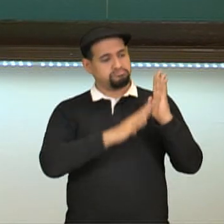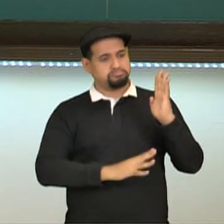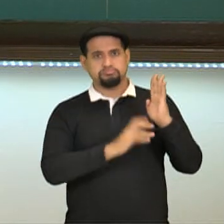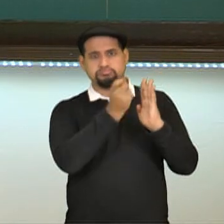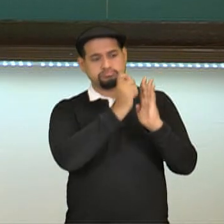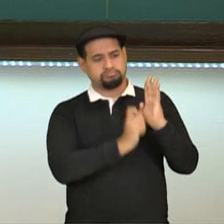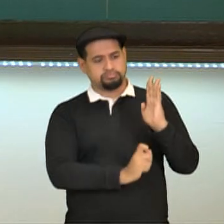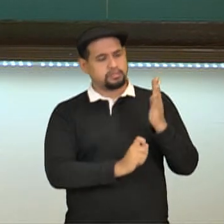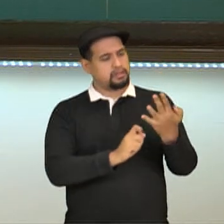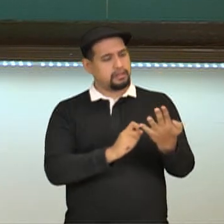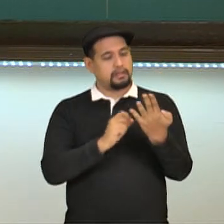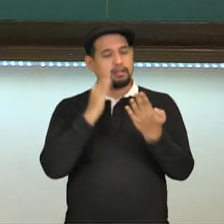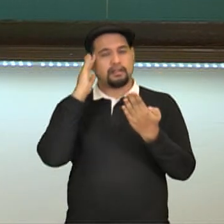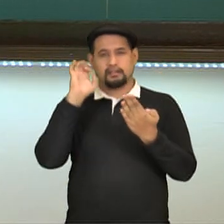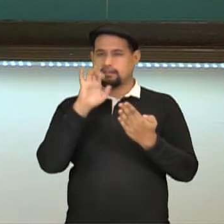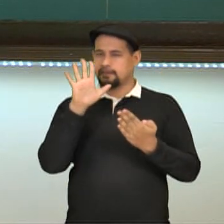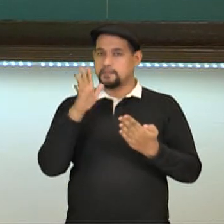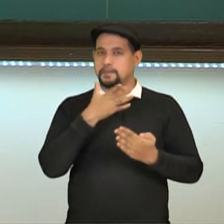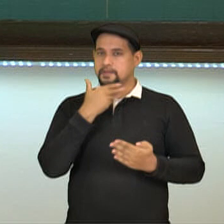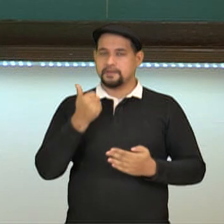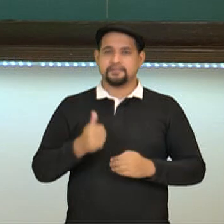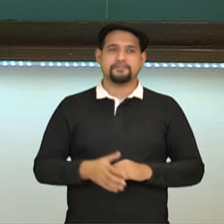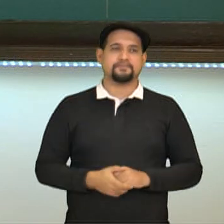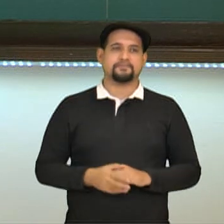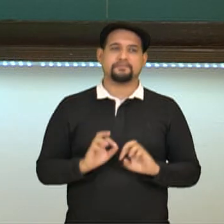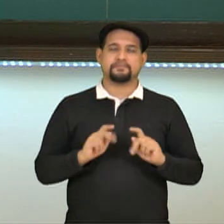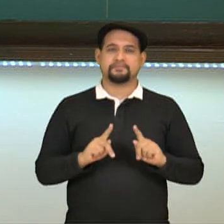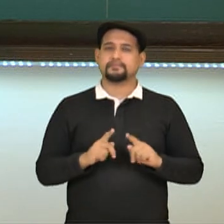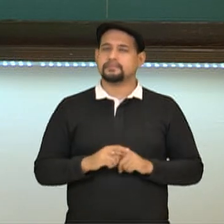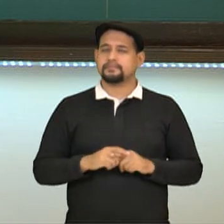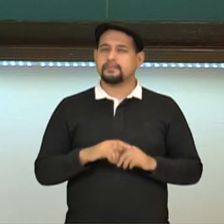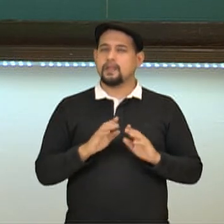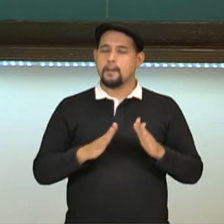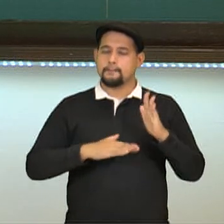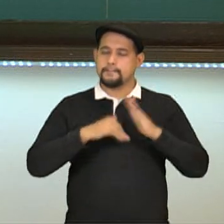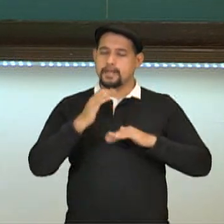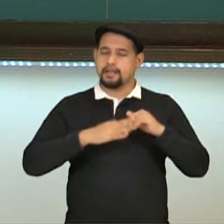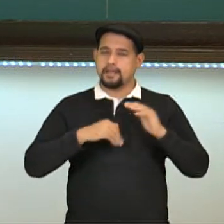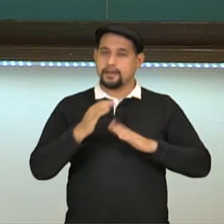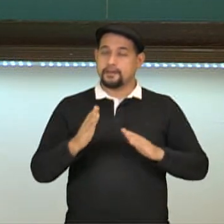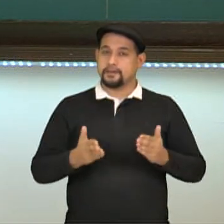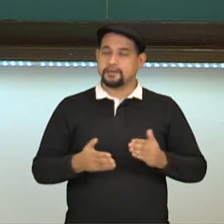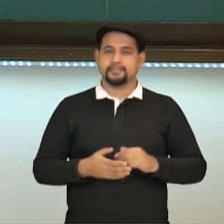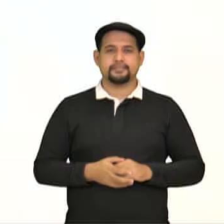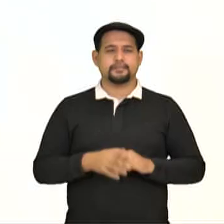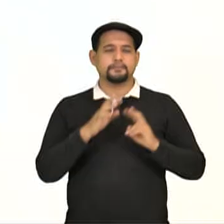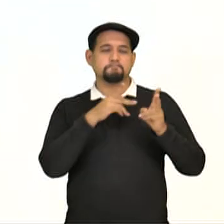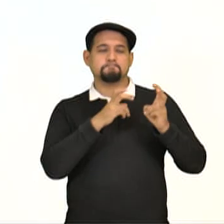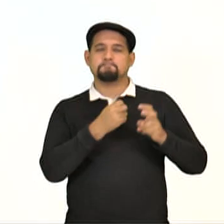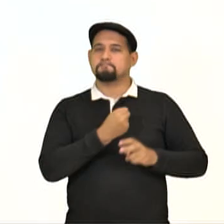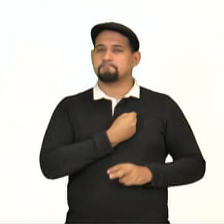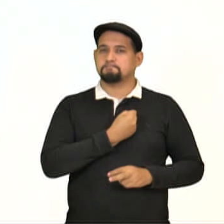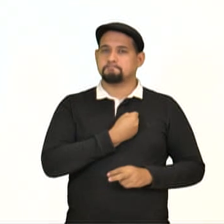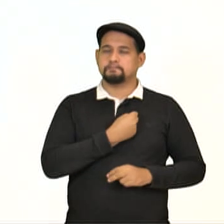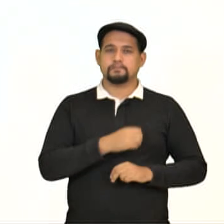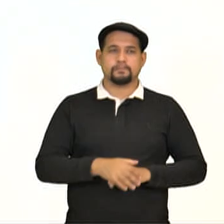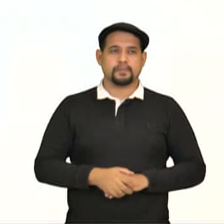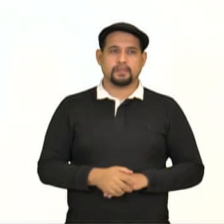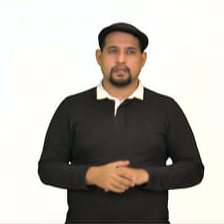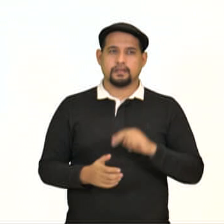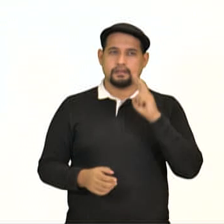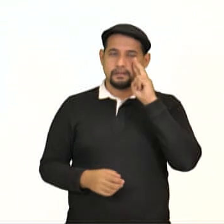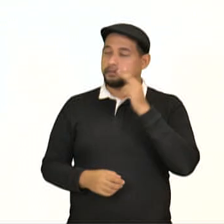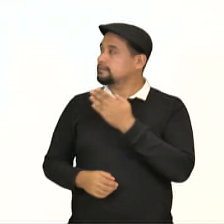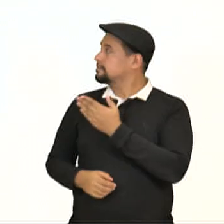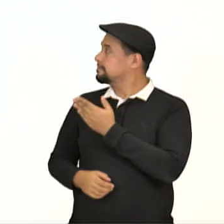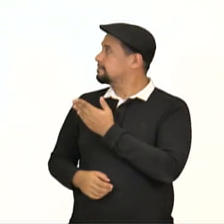vai te tirar essas dúvidas, tudo bem? Muito bem. Vamos para um praticando. Agora observe o número. Olha esse número aqui,